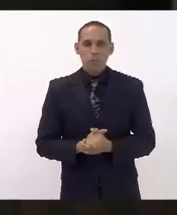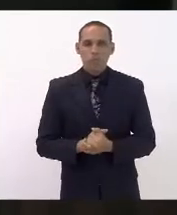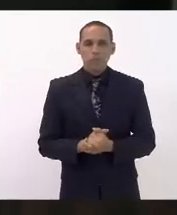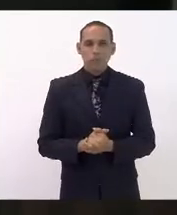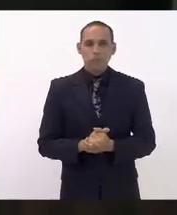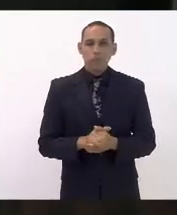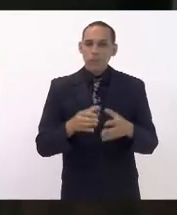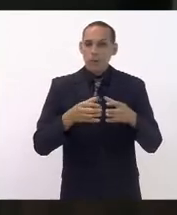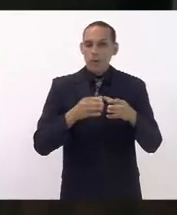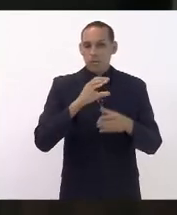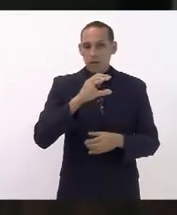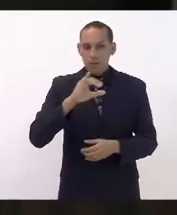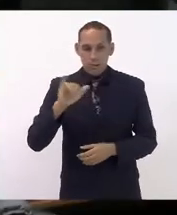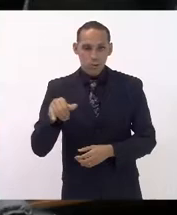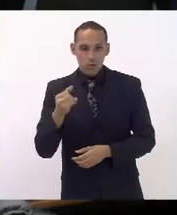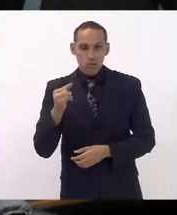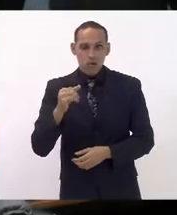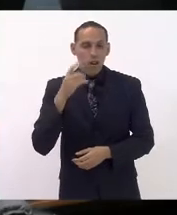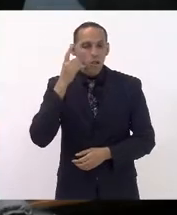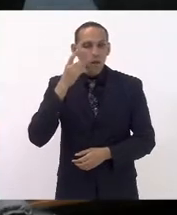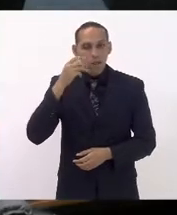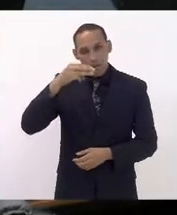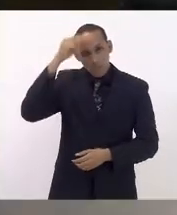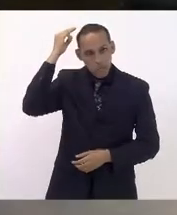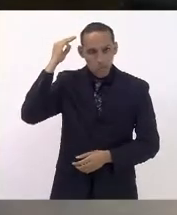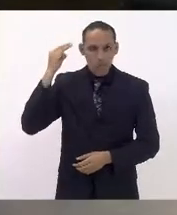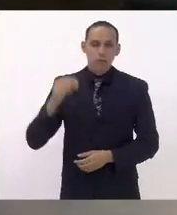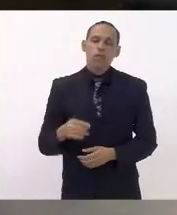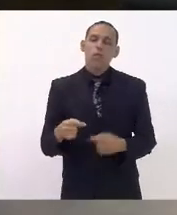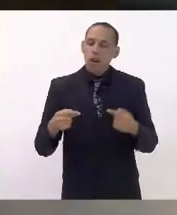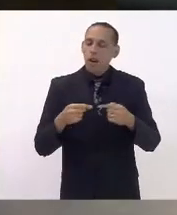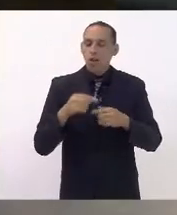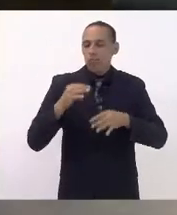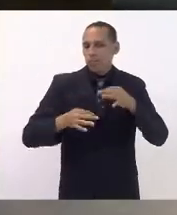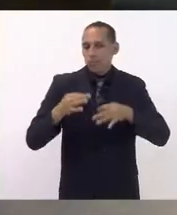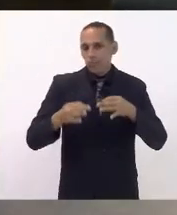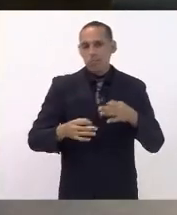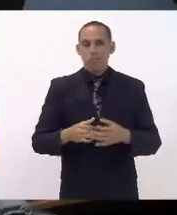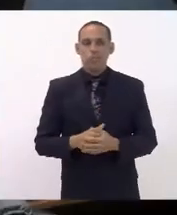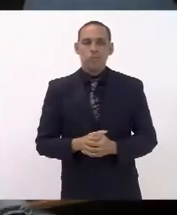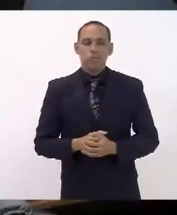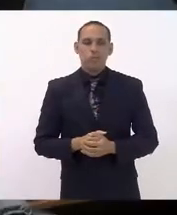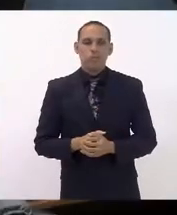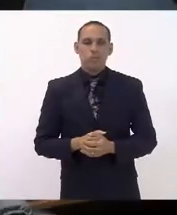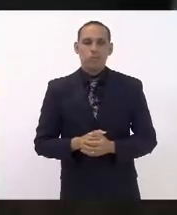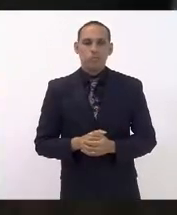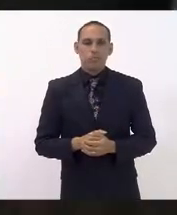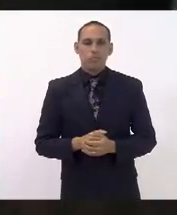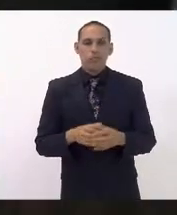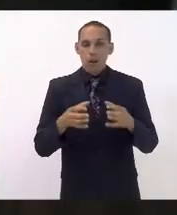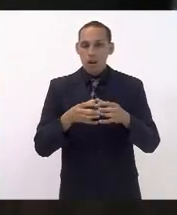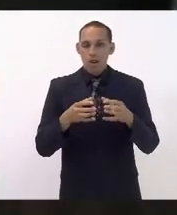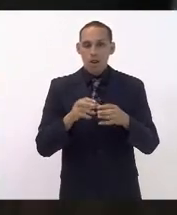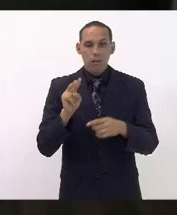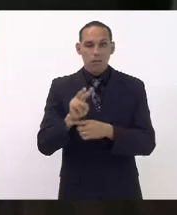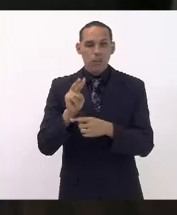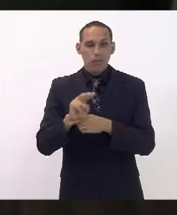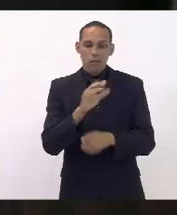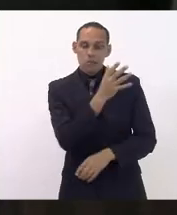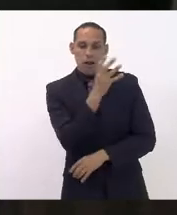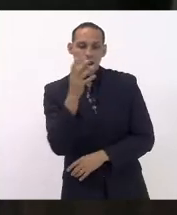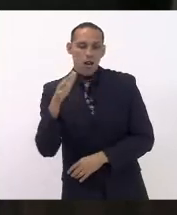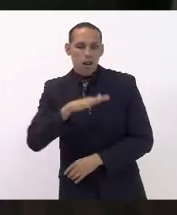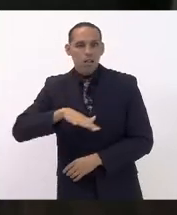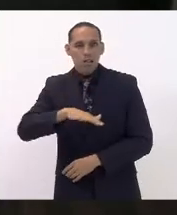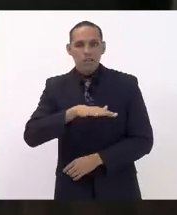Comissão de Constituição, Justiça, deputado Márcio Pacheco. Parecer pela juridicidade. Pela Comissão de Defesa do Meio Ambiente,